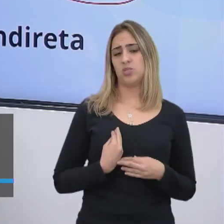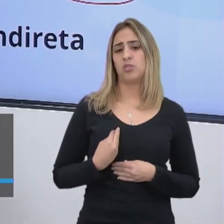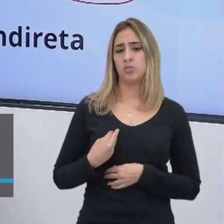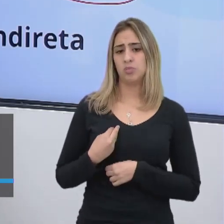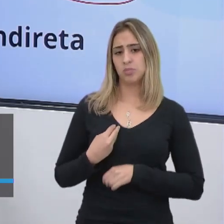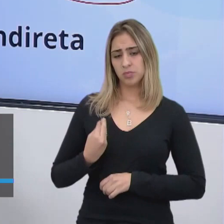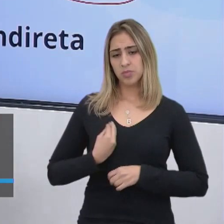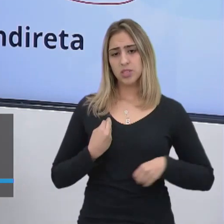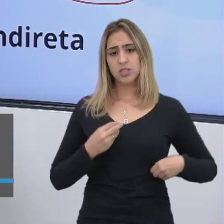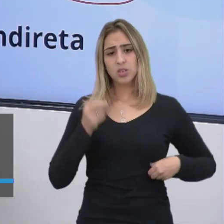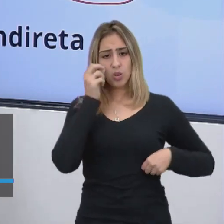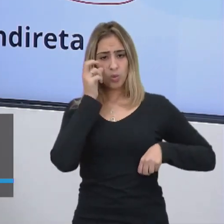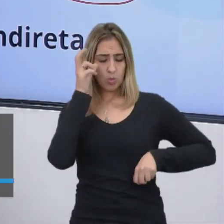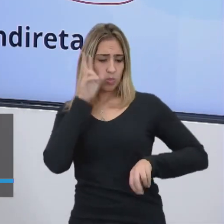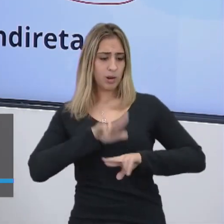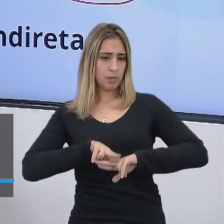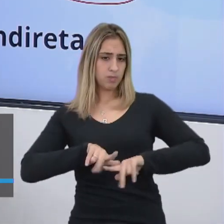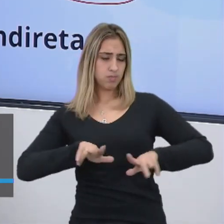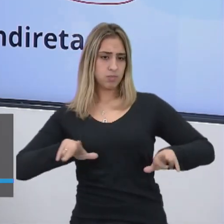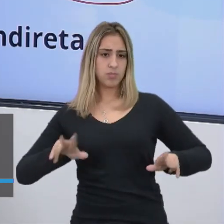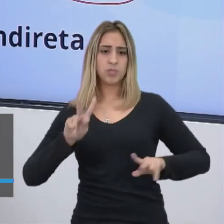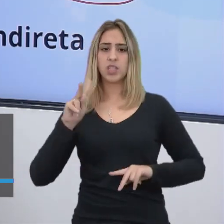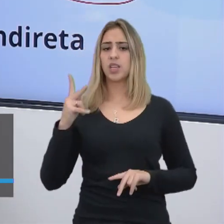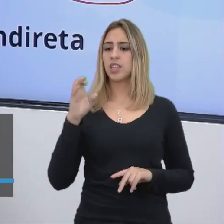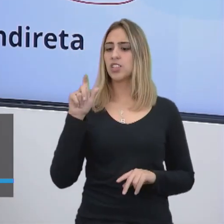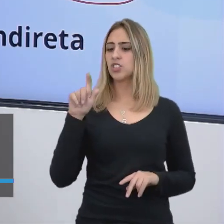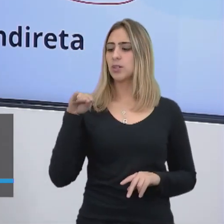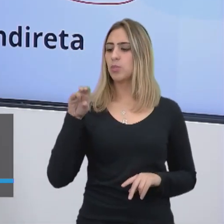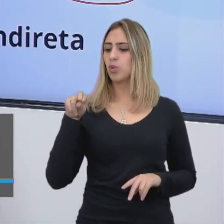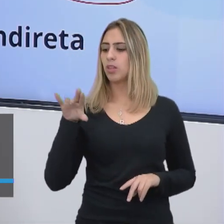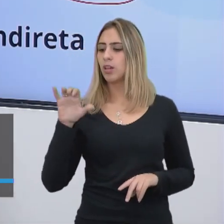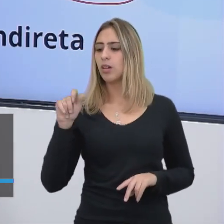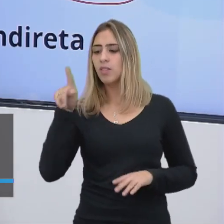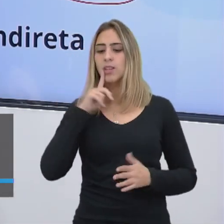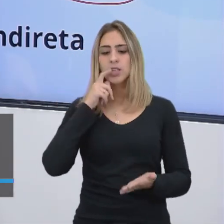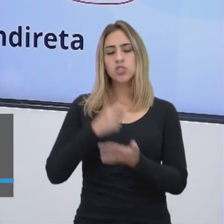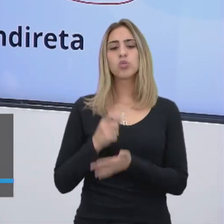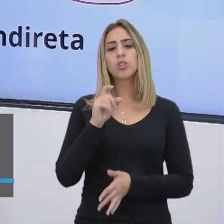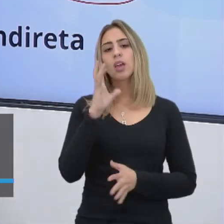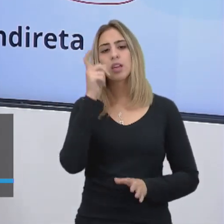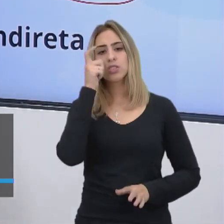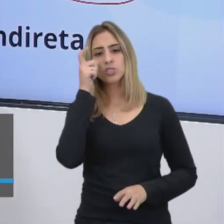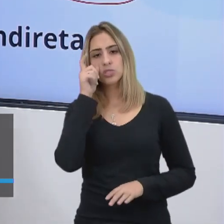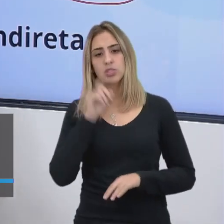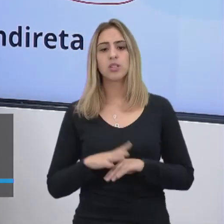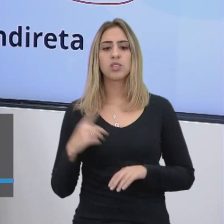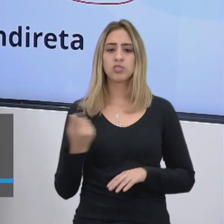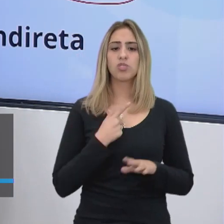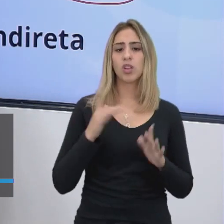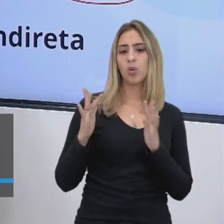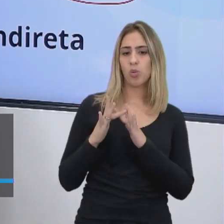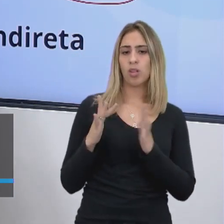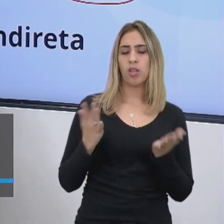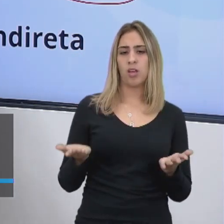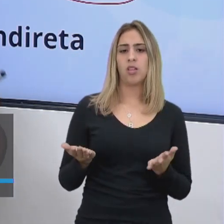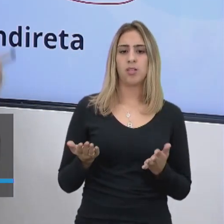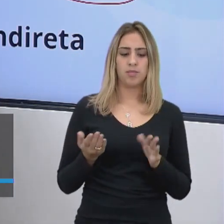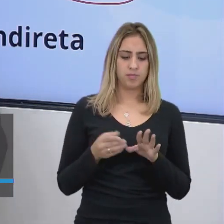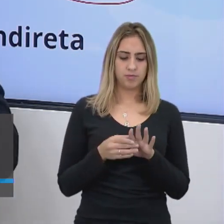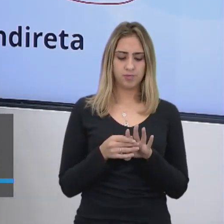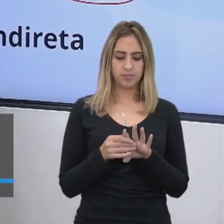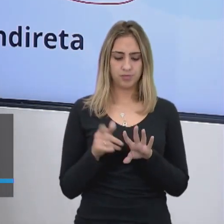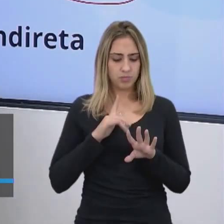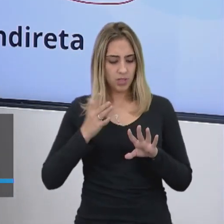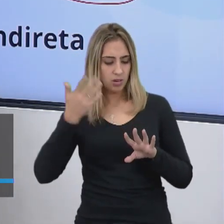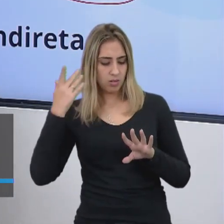uma cultura de massa, uma cultura hegemônica que vai definir aquilo que a gente vai assistir, que a gente vai ter contato. Então, durante muito tempo, a gente